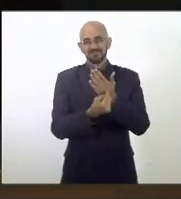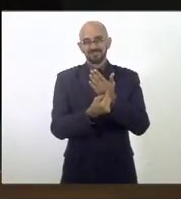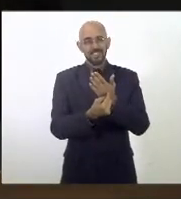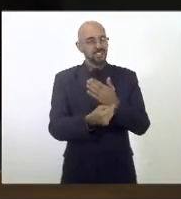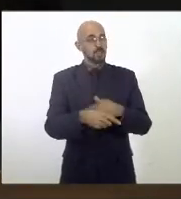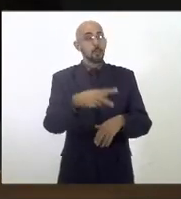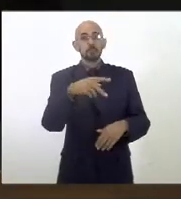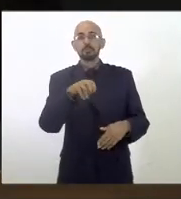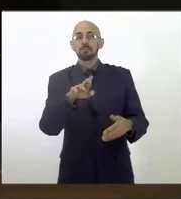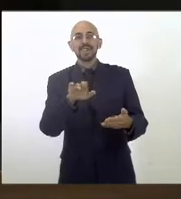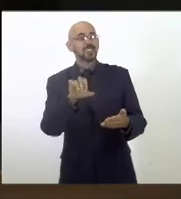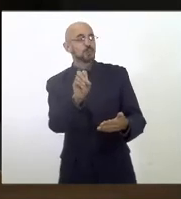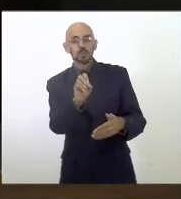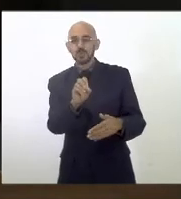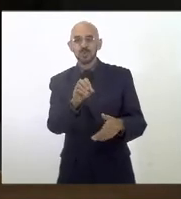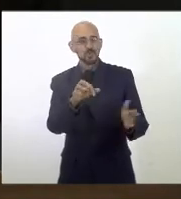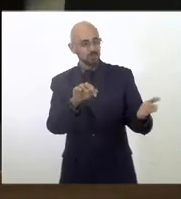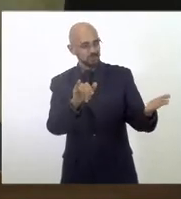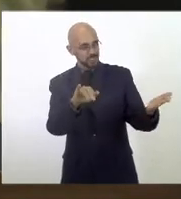Figueiredo?